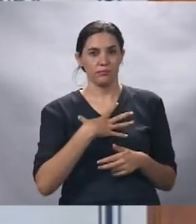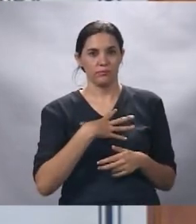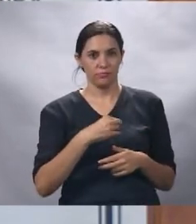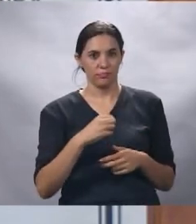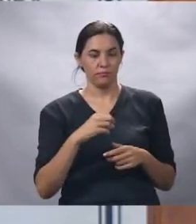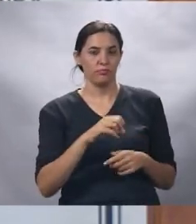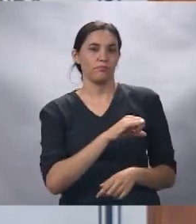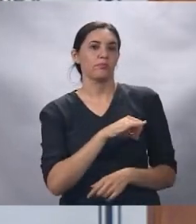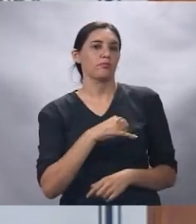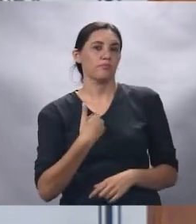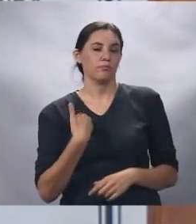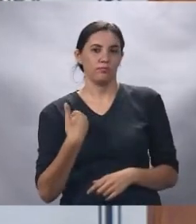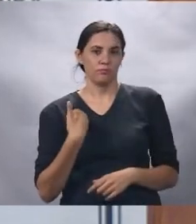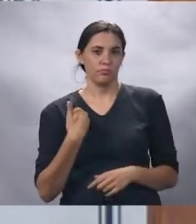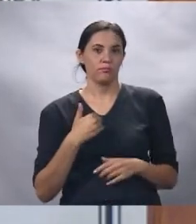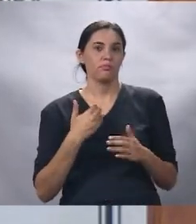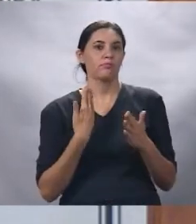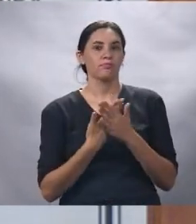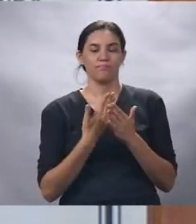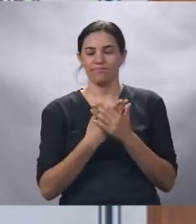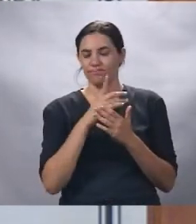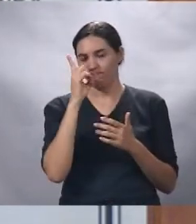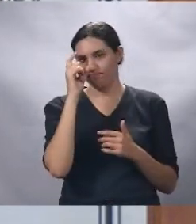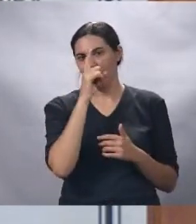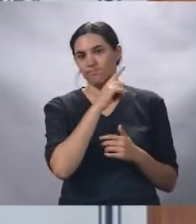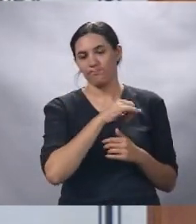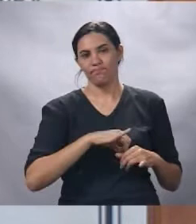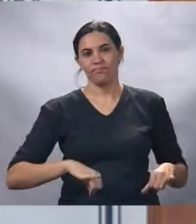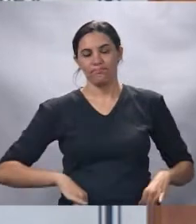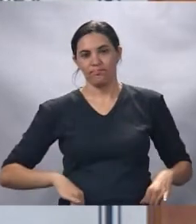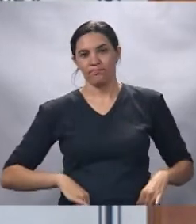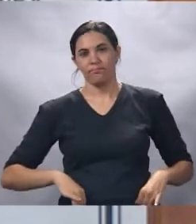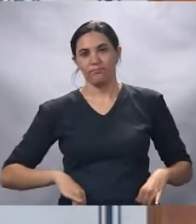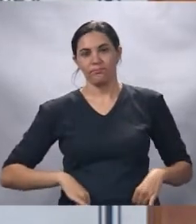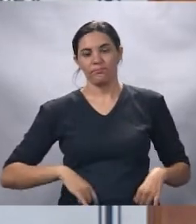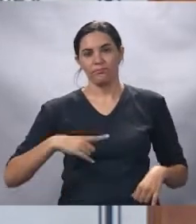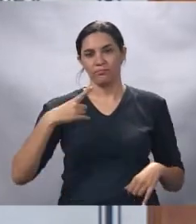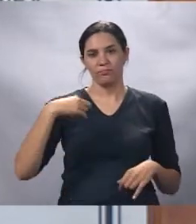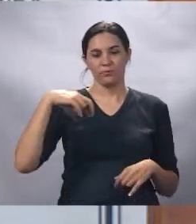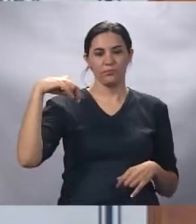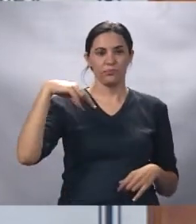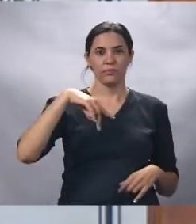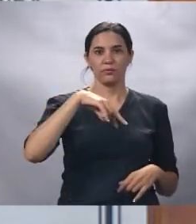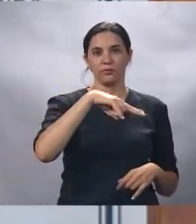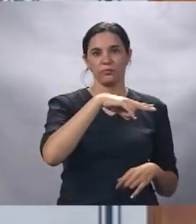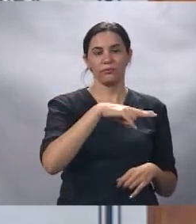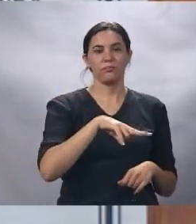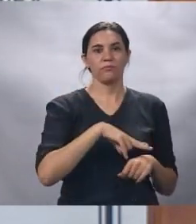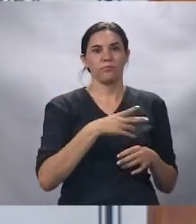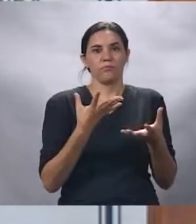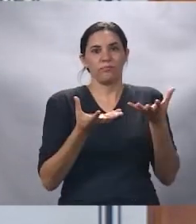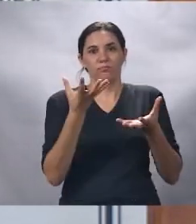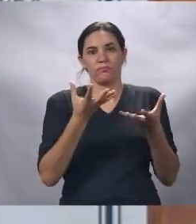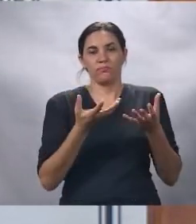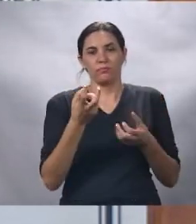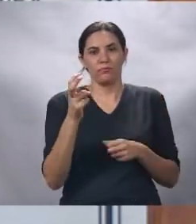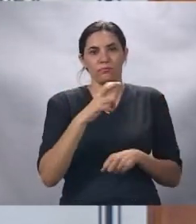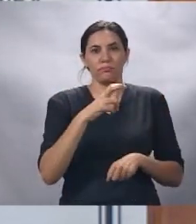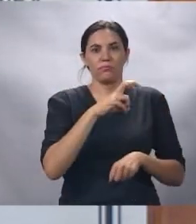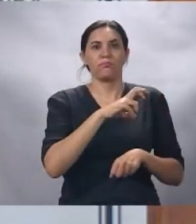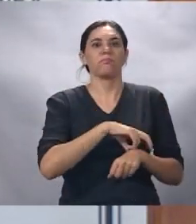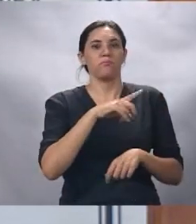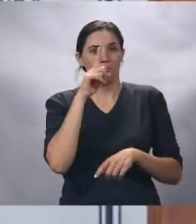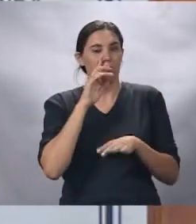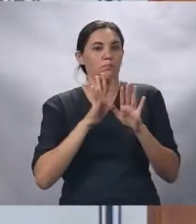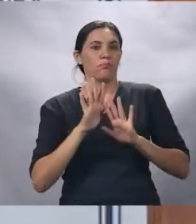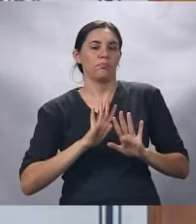concluir, presidente, que tem filho em idade escolar, que tem que passar no meio daquele matagal correndo risco de ser picado por algum